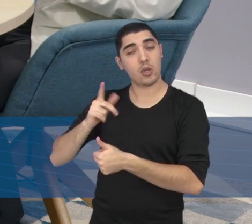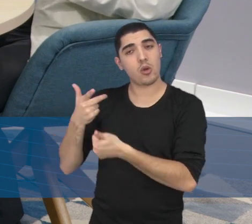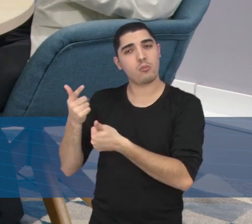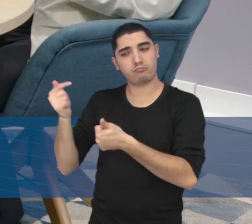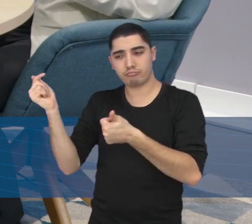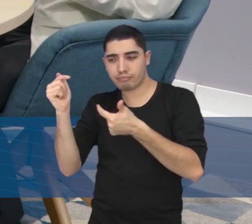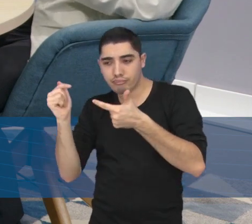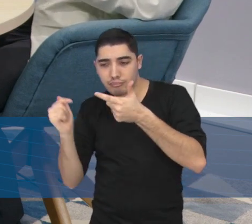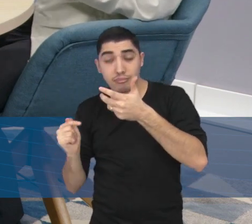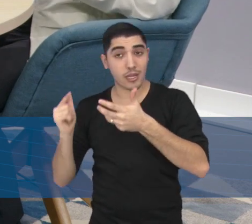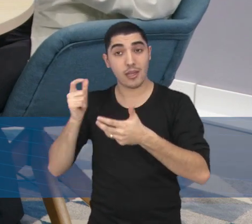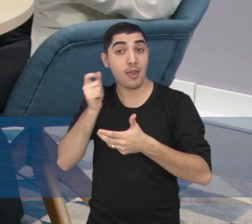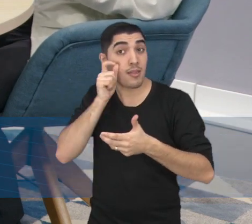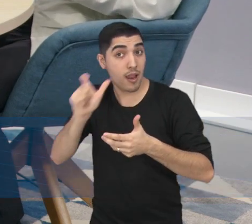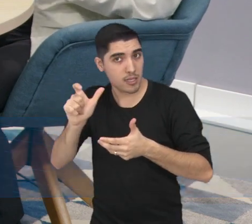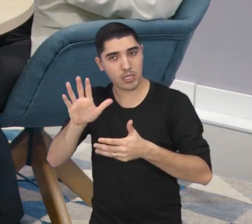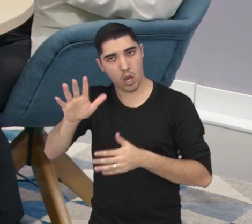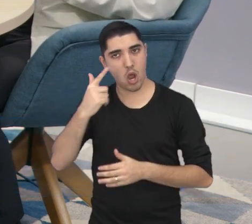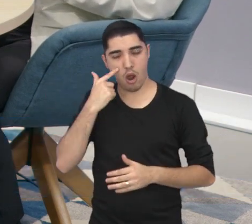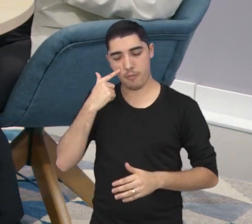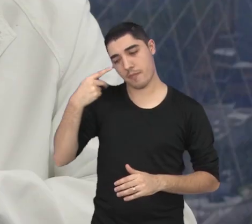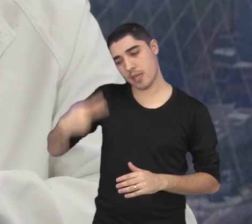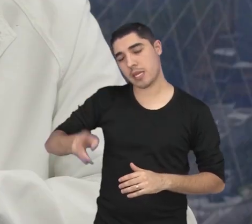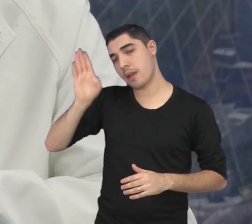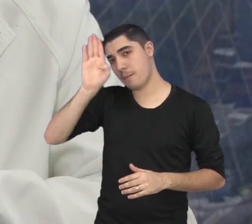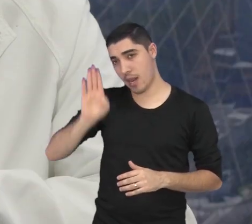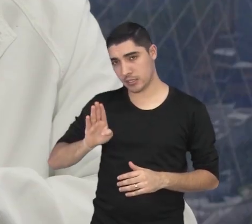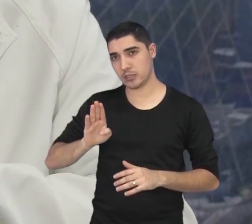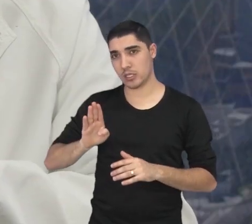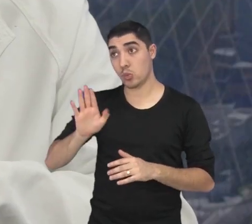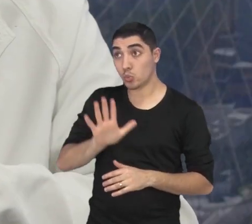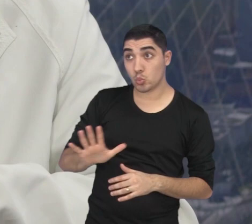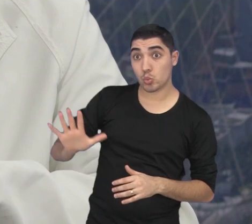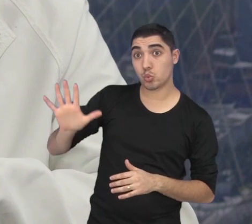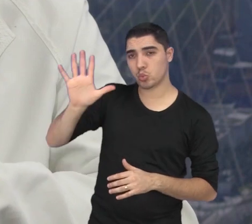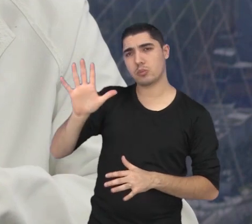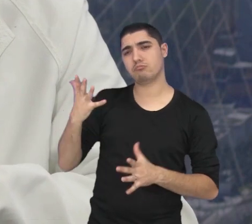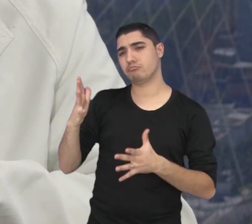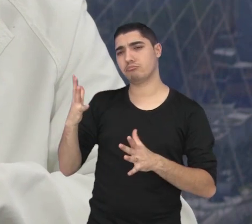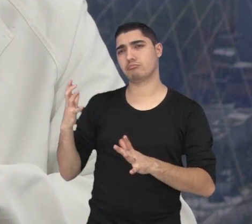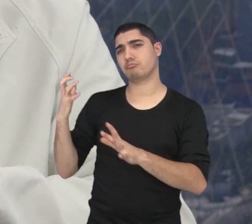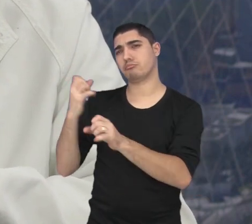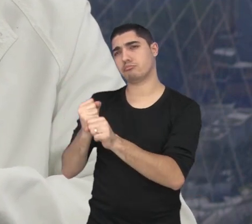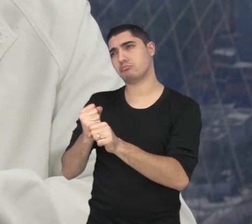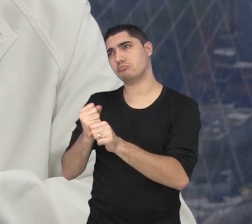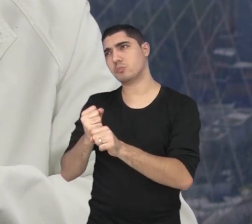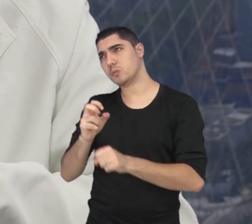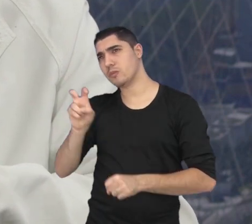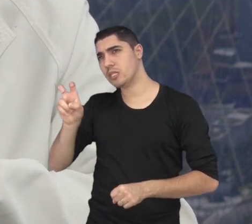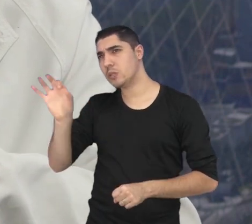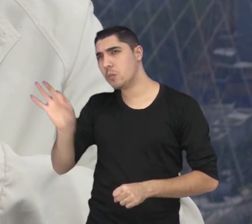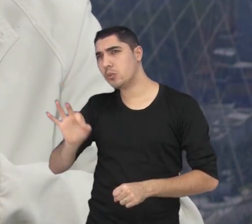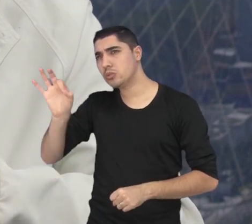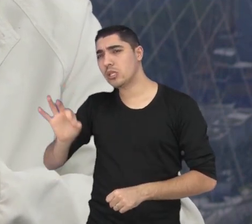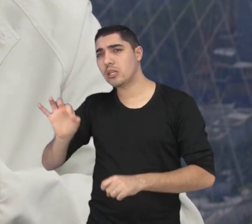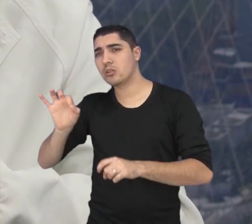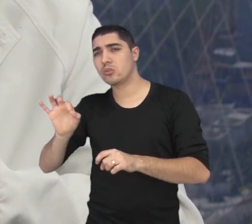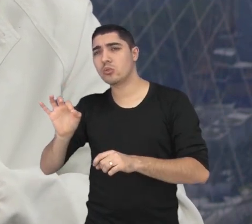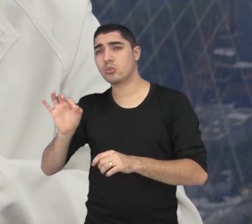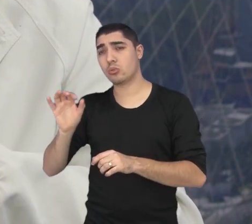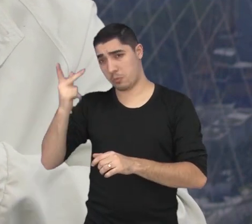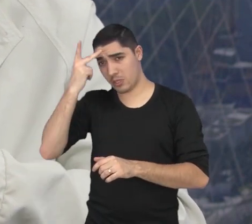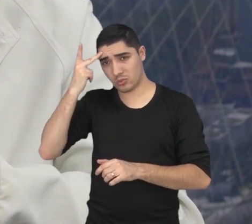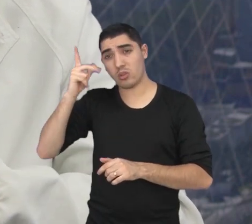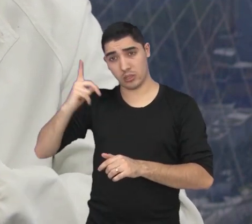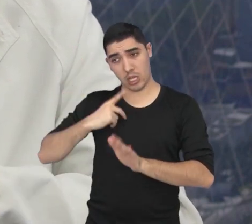interessantes. No Brasil, como um todo, a gente está tirando em torno de menos de 5% para lixo reciclável,